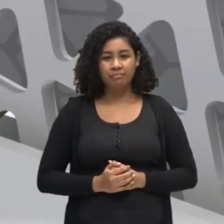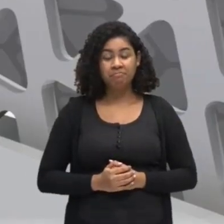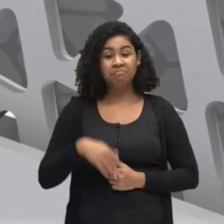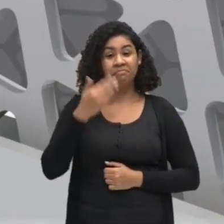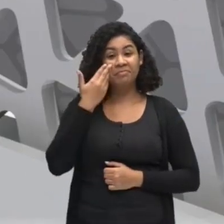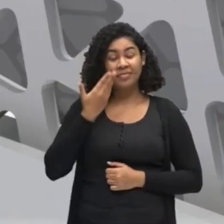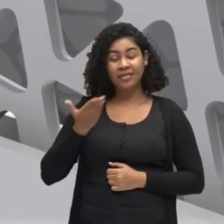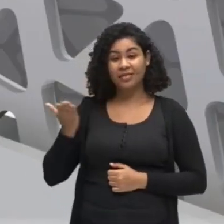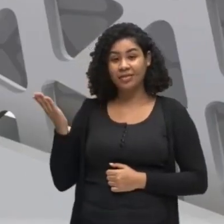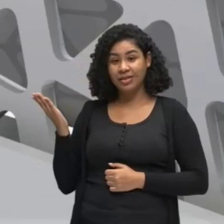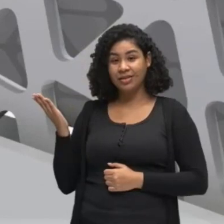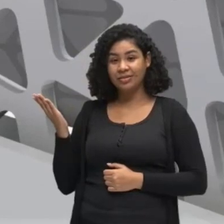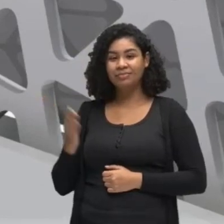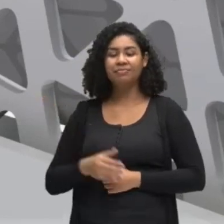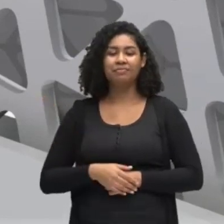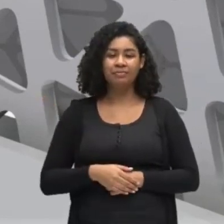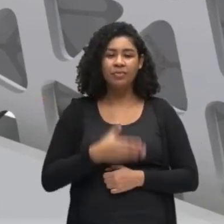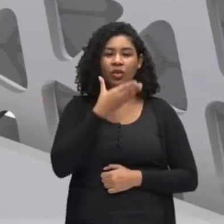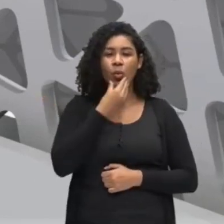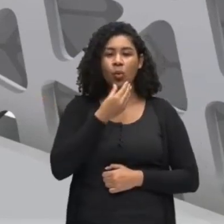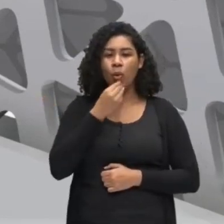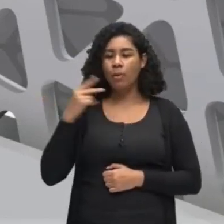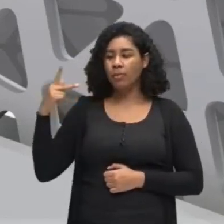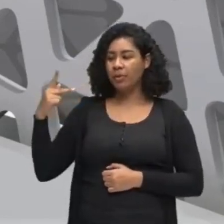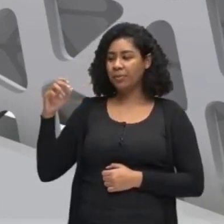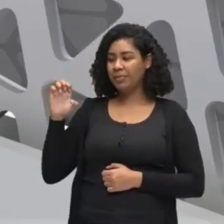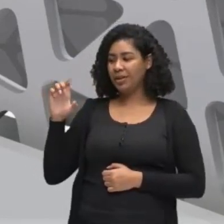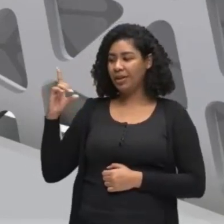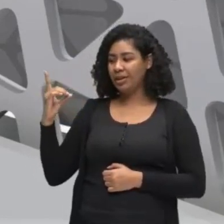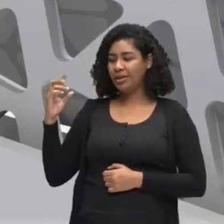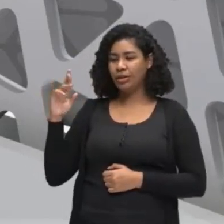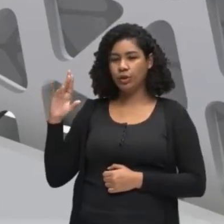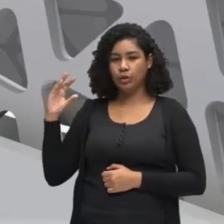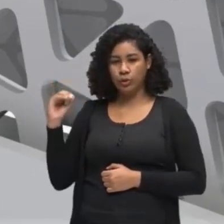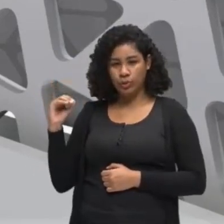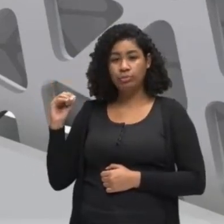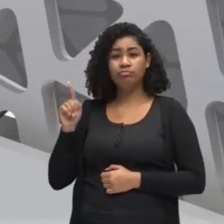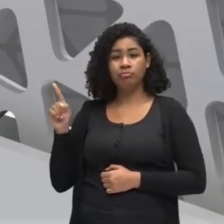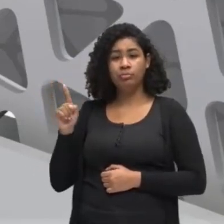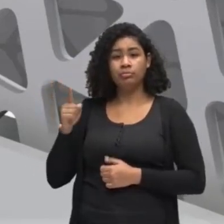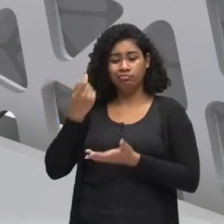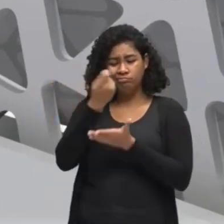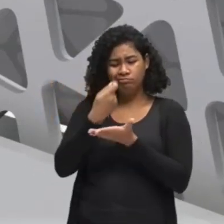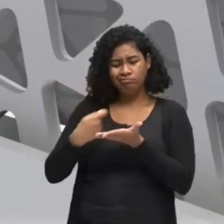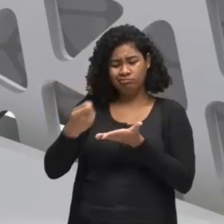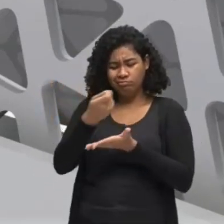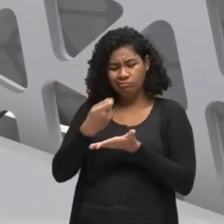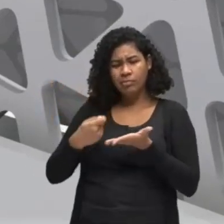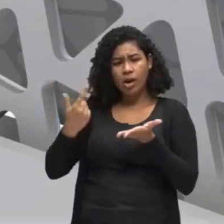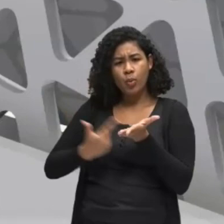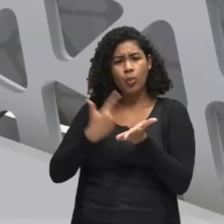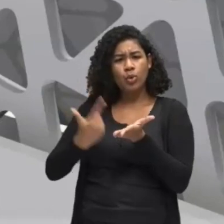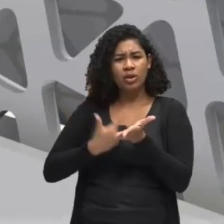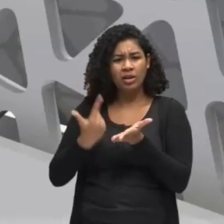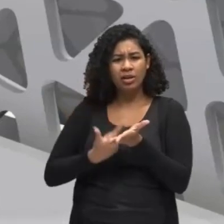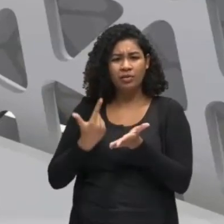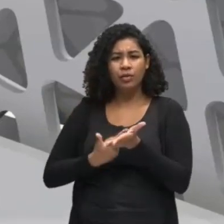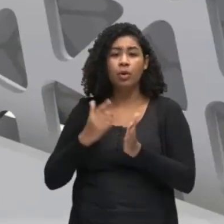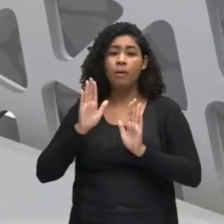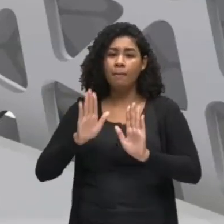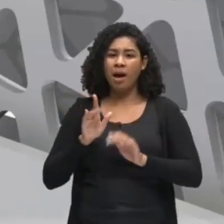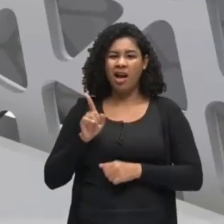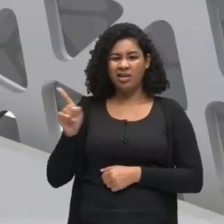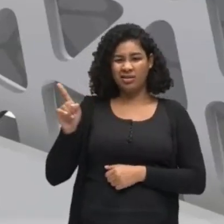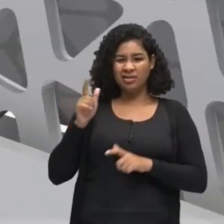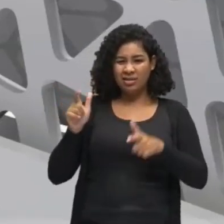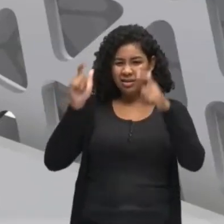Viram aí? Então, Pedro Teixeira, ele transforma, ele ainda fez um livro, minha gente, que a coroa portuguesa disse não, aliás, espanhola